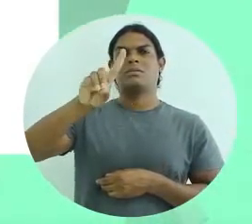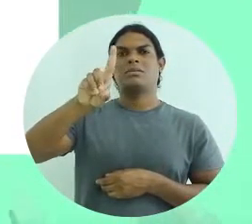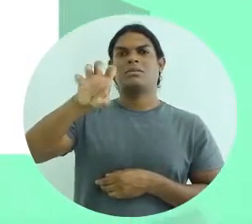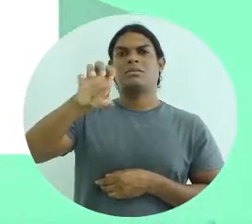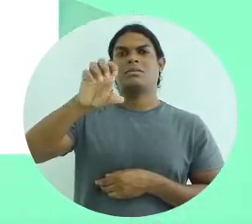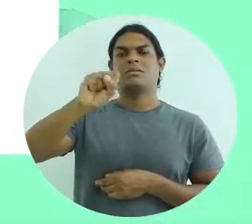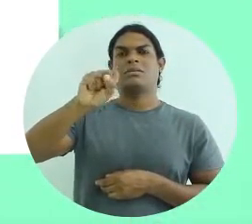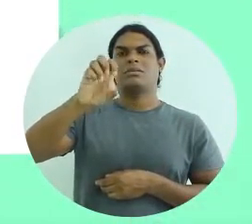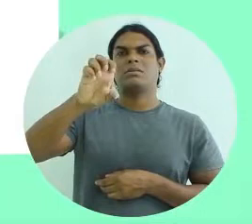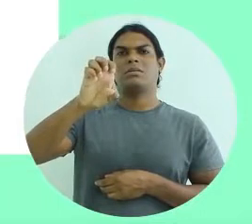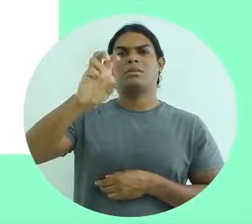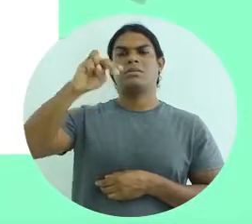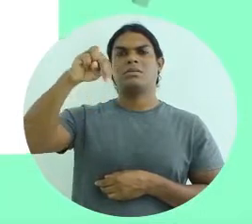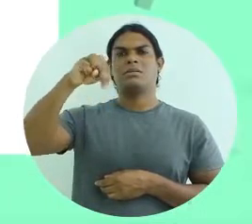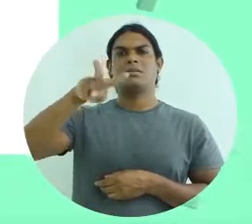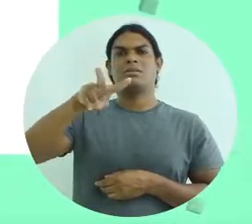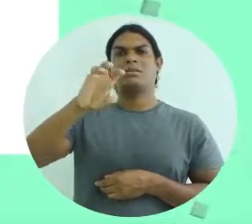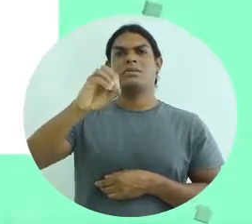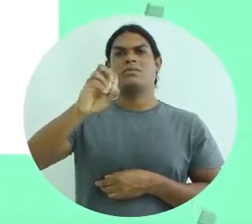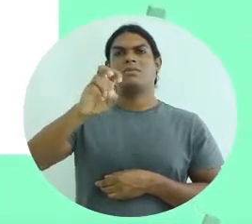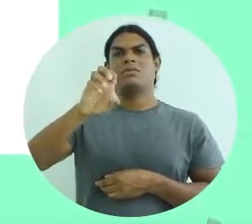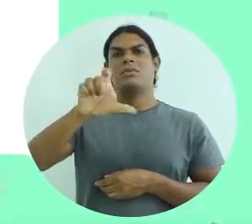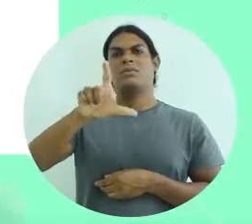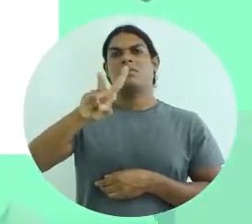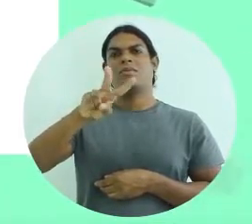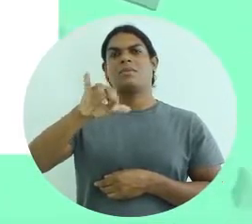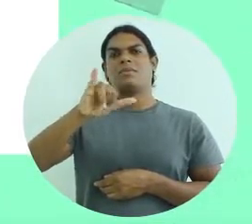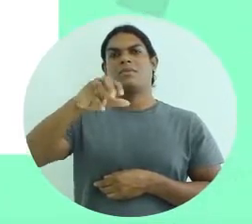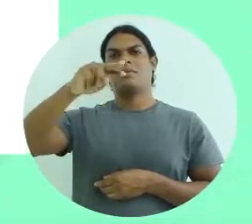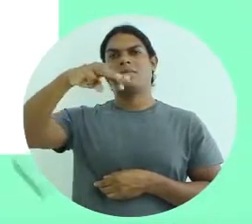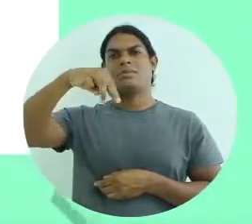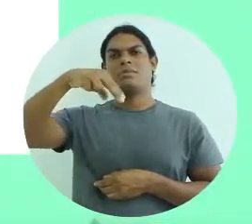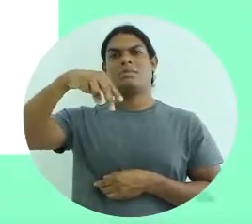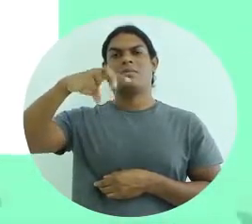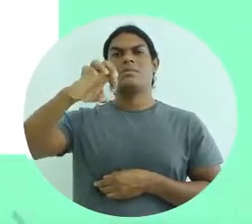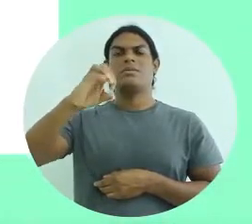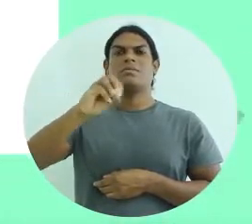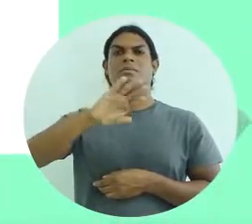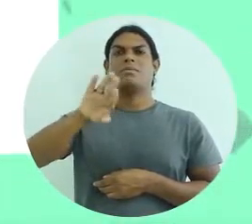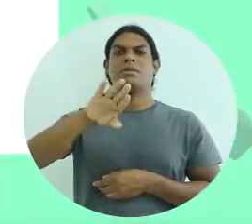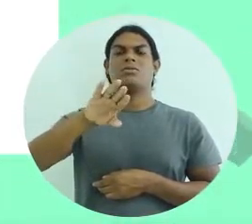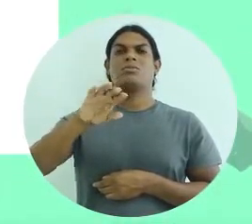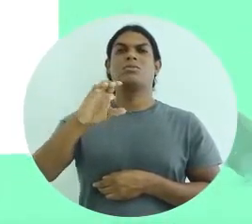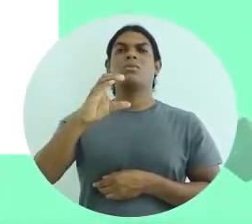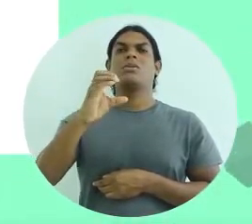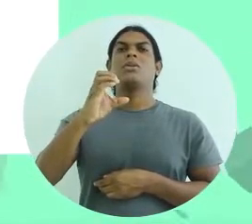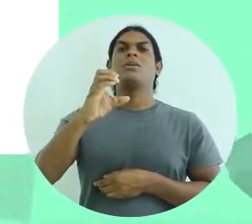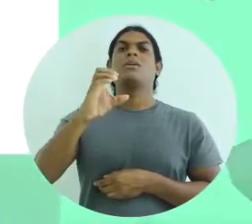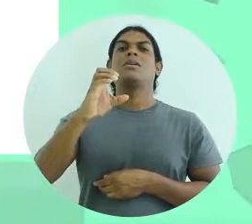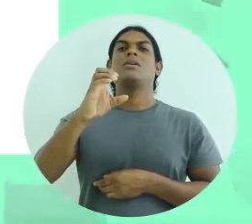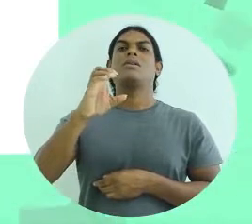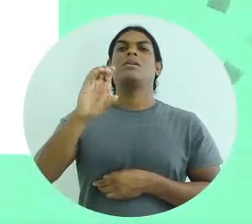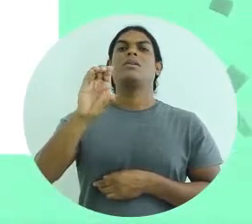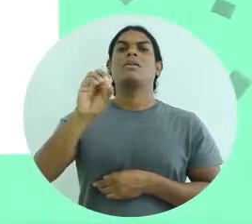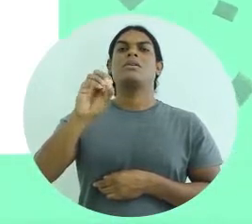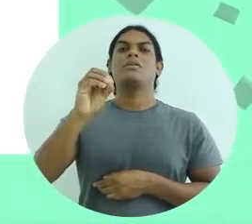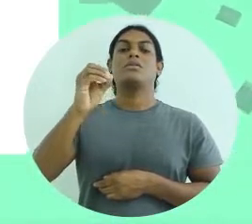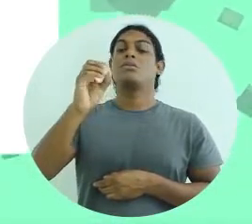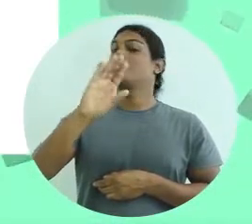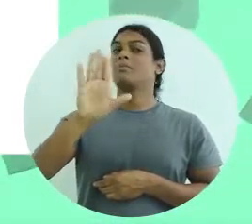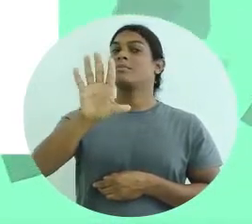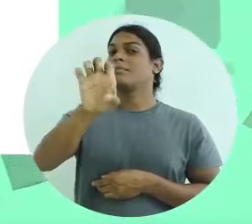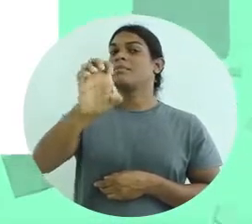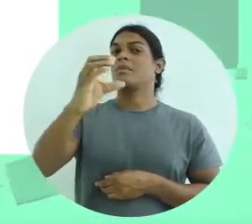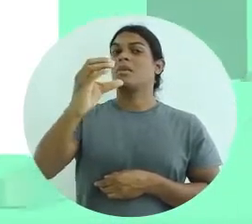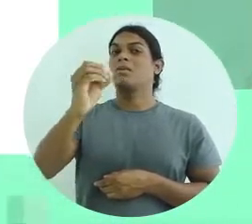de conceder esse tipo de financiamento para o desenvolvimento econômico das empresas, dos microempreendedores, dos agricultores em